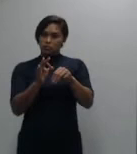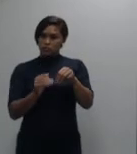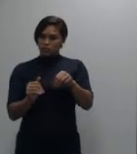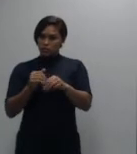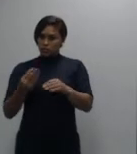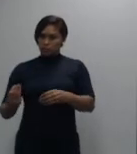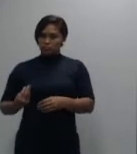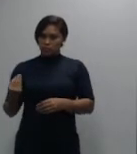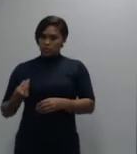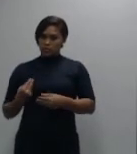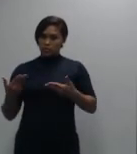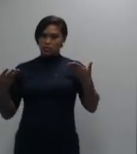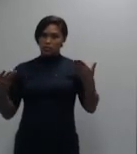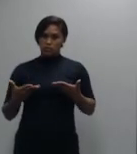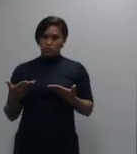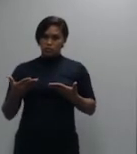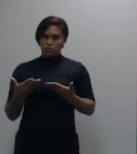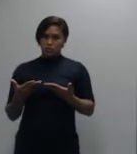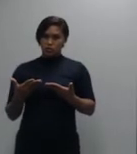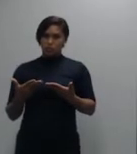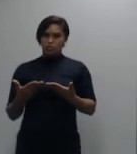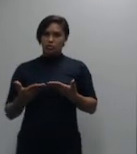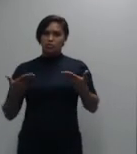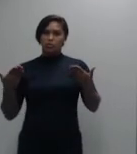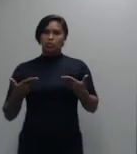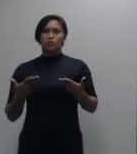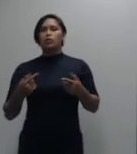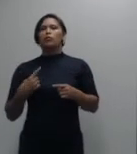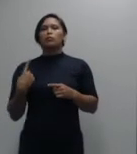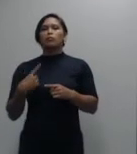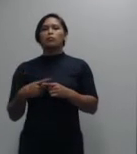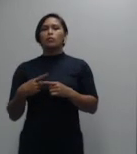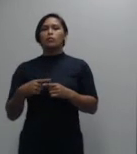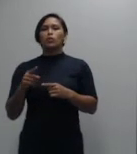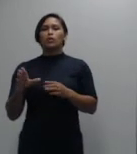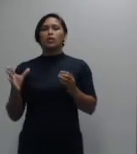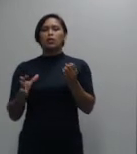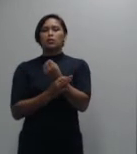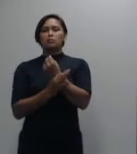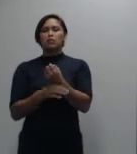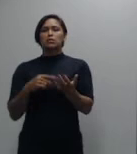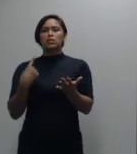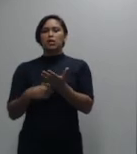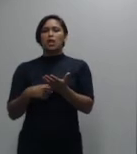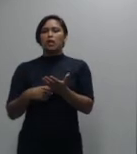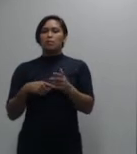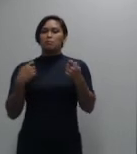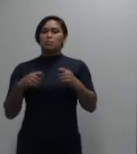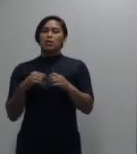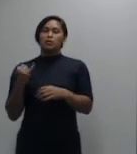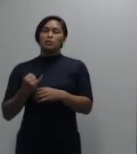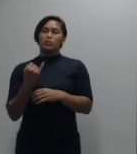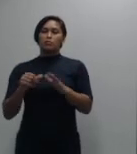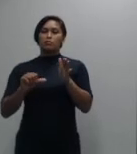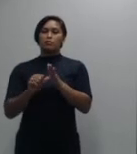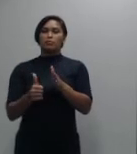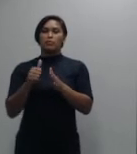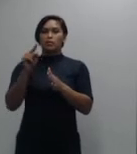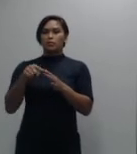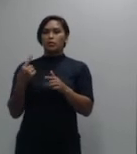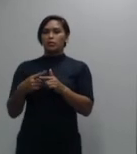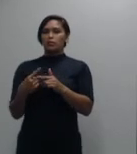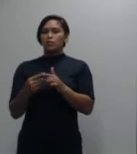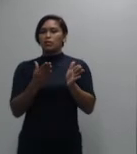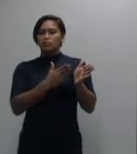fácil de calcâneo jantar porque que segurar se torna indispensável em primeiro lugar o que a